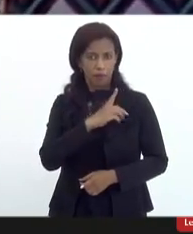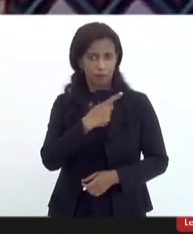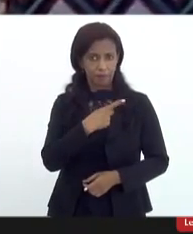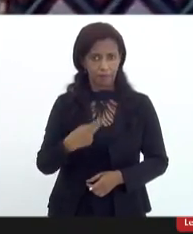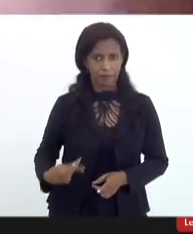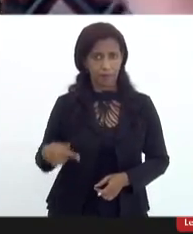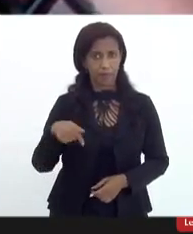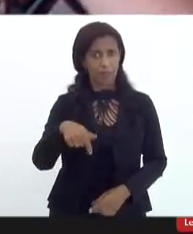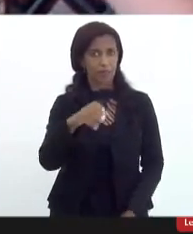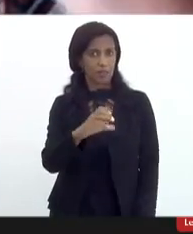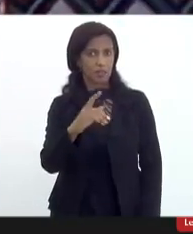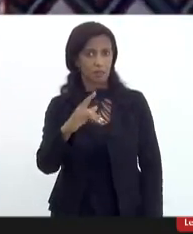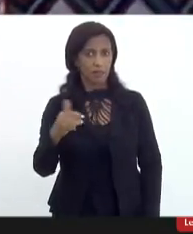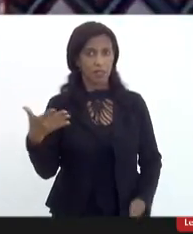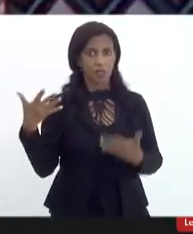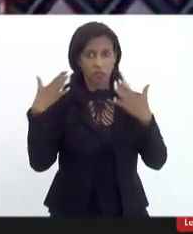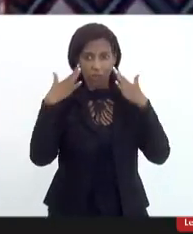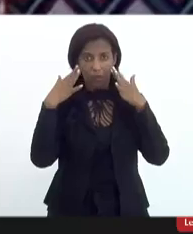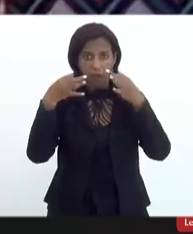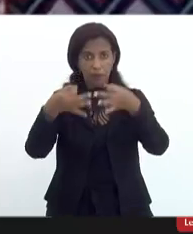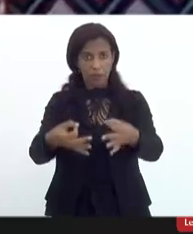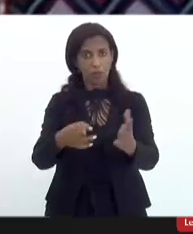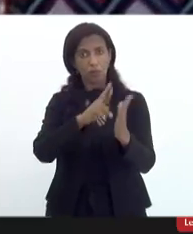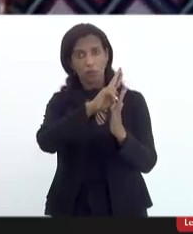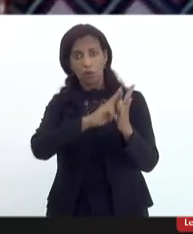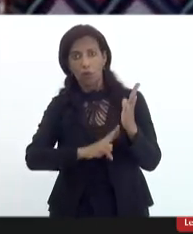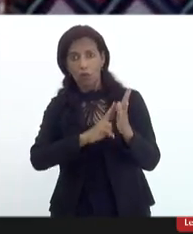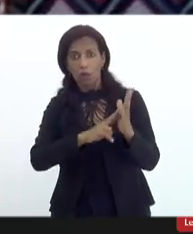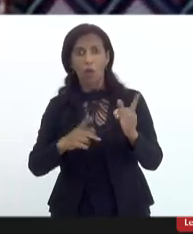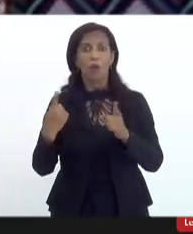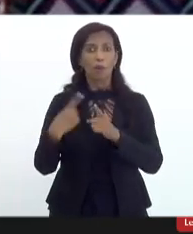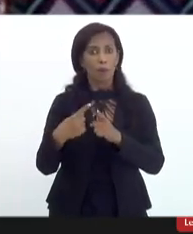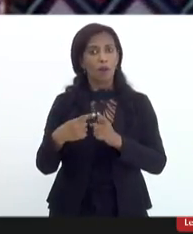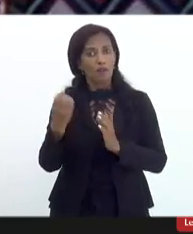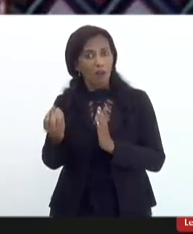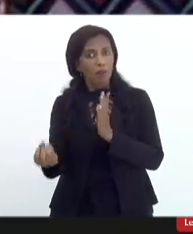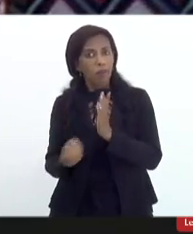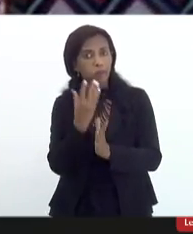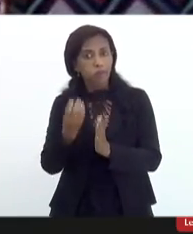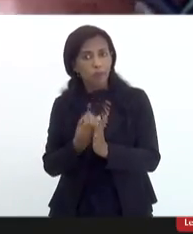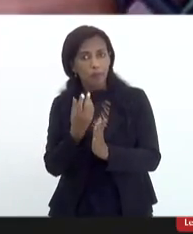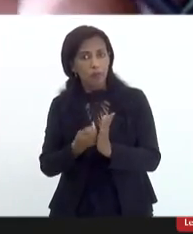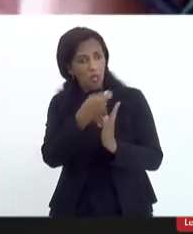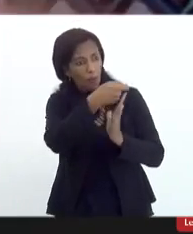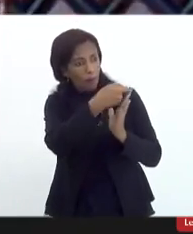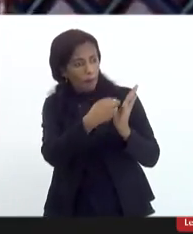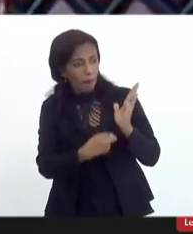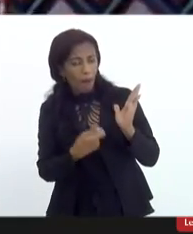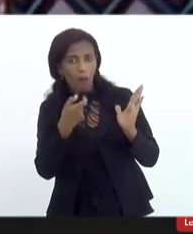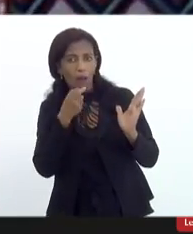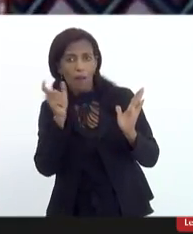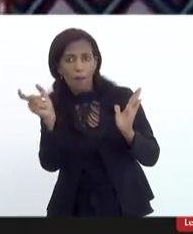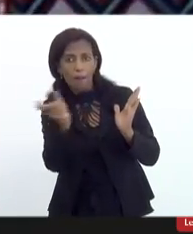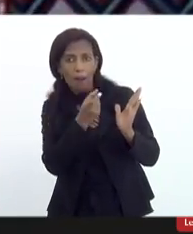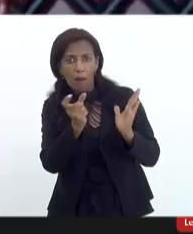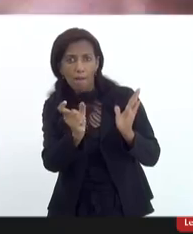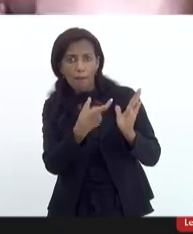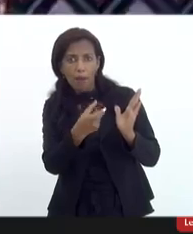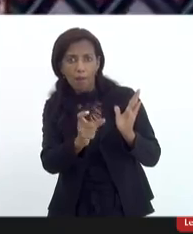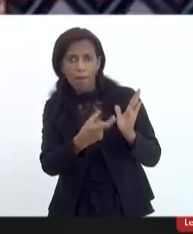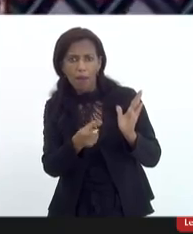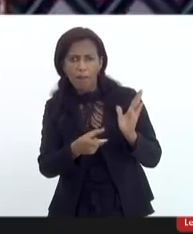dessa CPI, e chama a atenção do nosso relator, porque vai produzir um relatório. As palavras que precisam